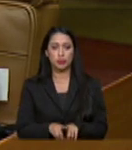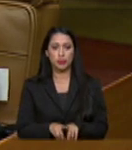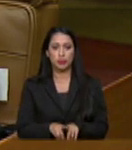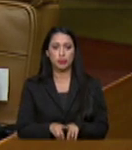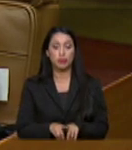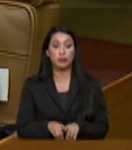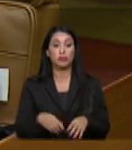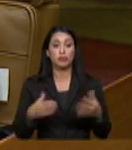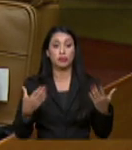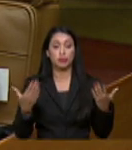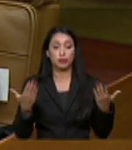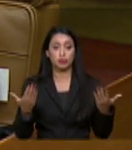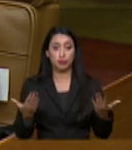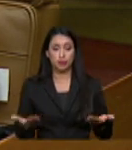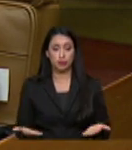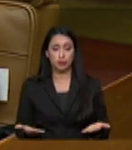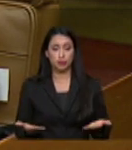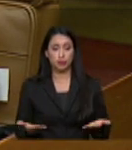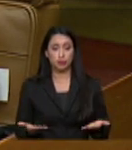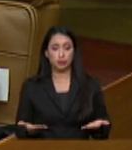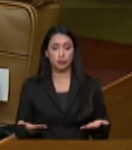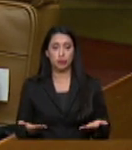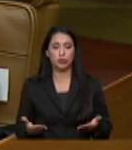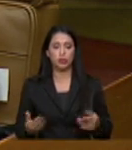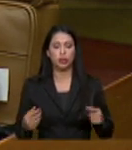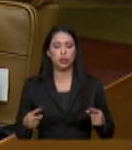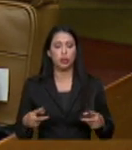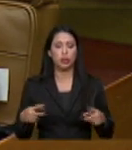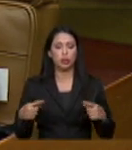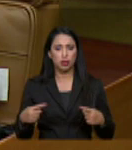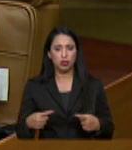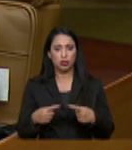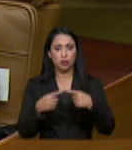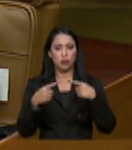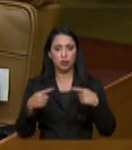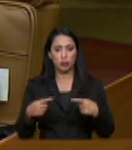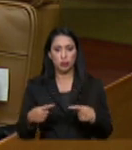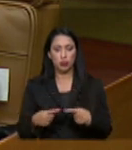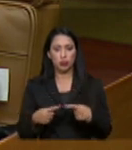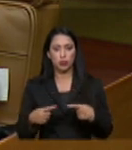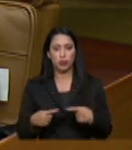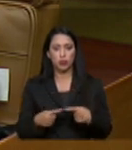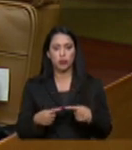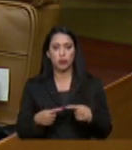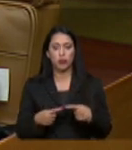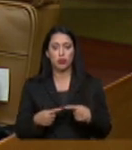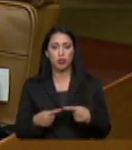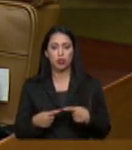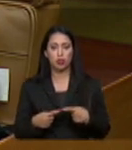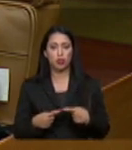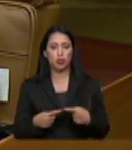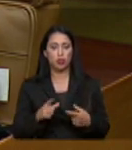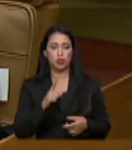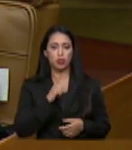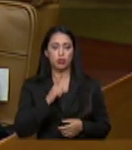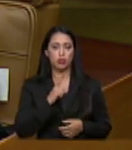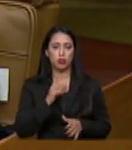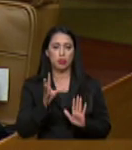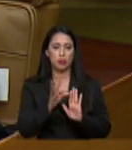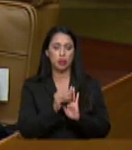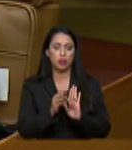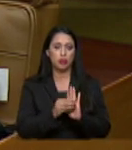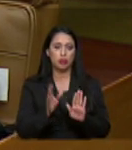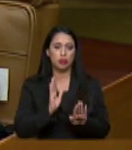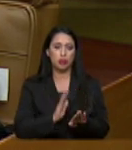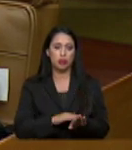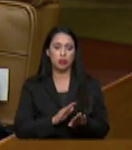e portanto por igual entendida incontroversas a materialidade